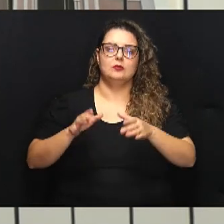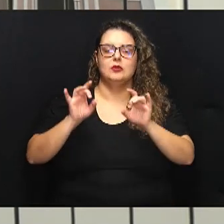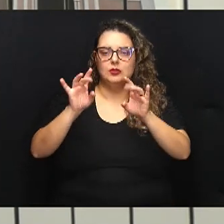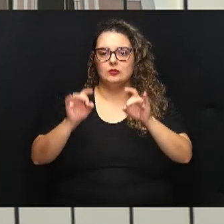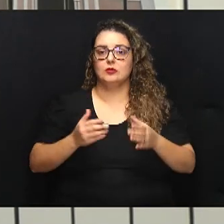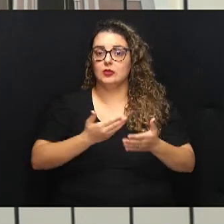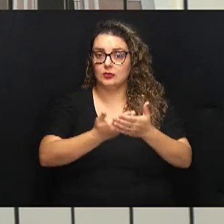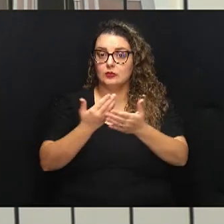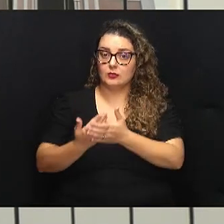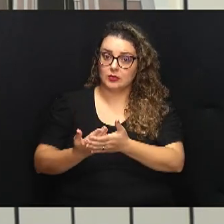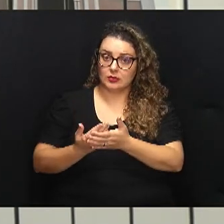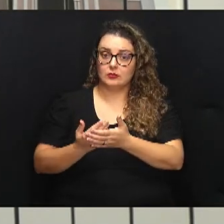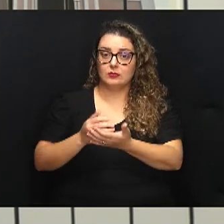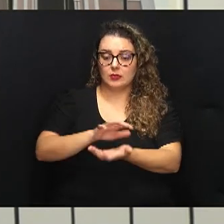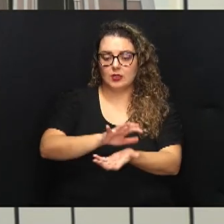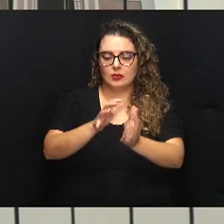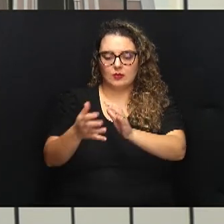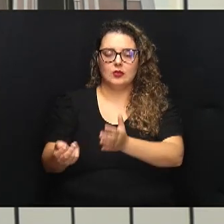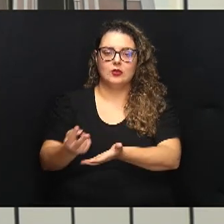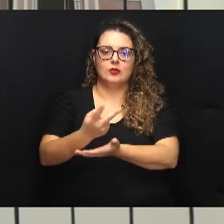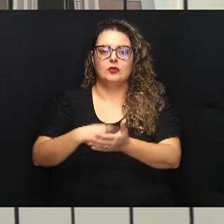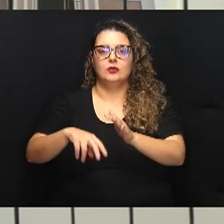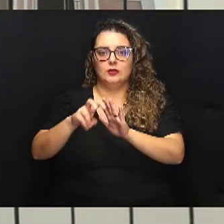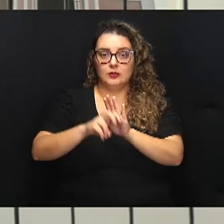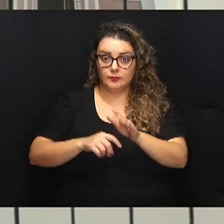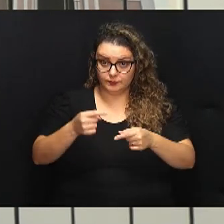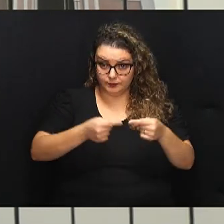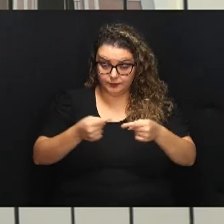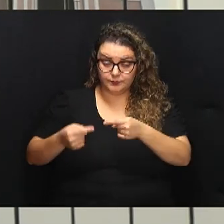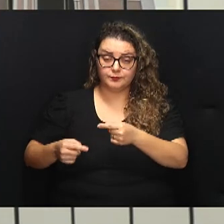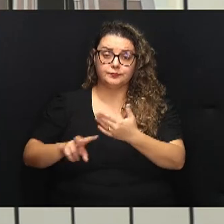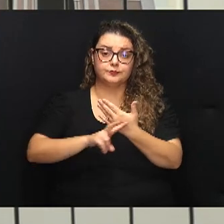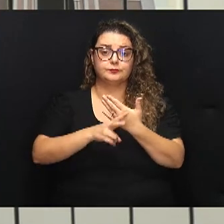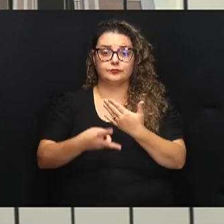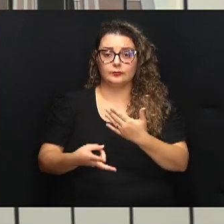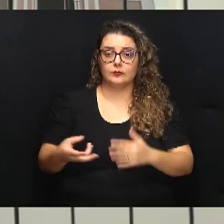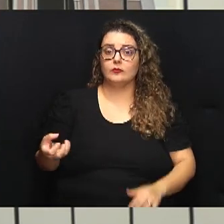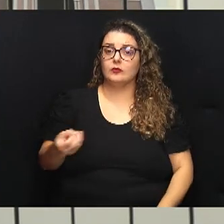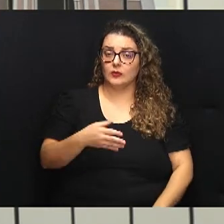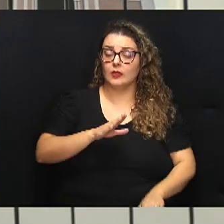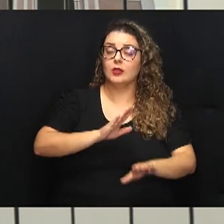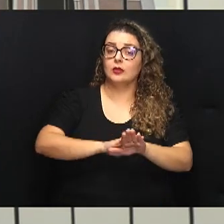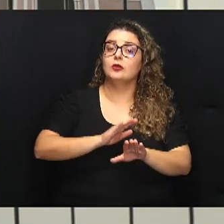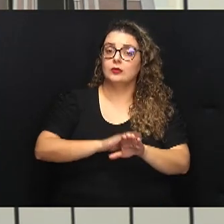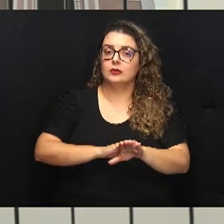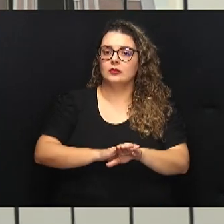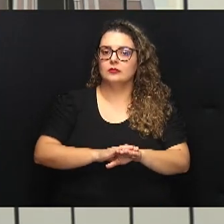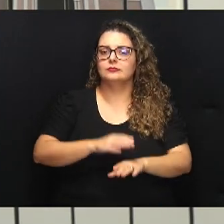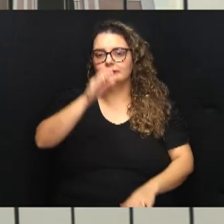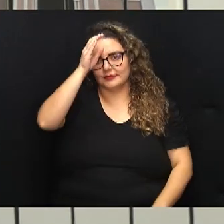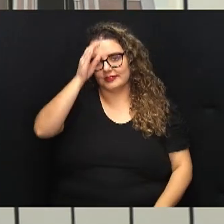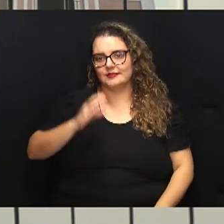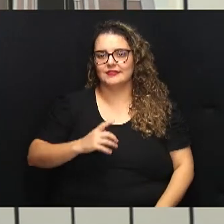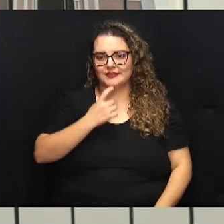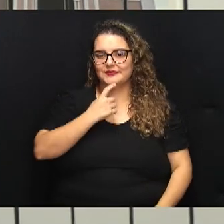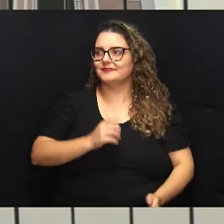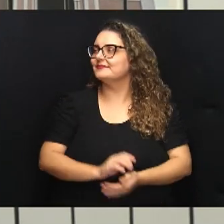de Estudos da Reforma Tributária, que discutiu os impactos da nova medida para o cidadão de